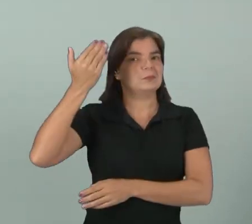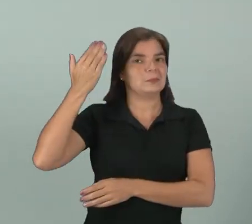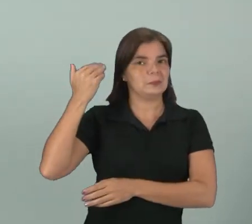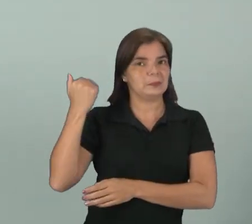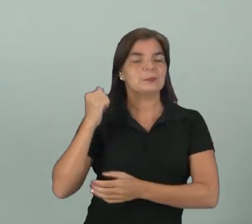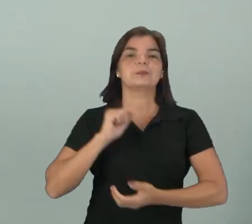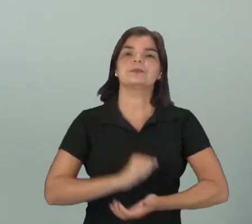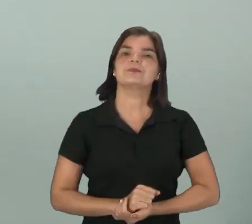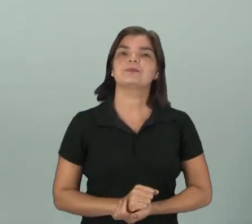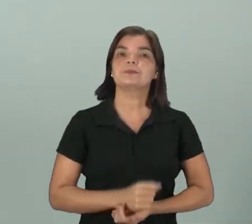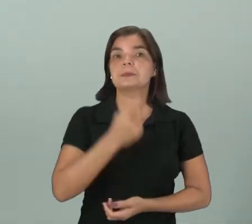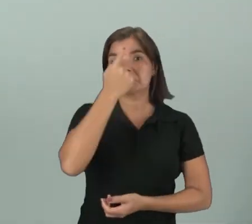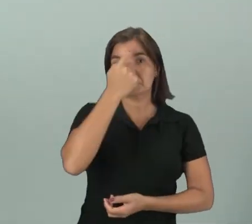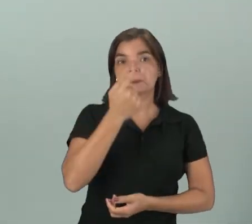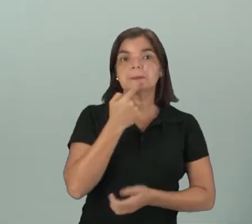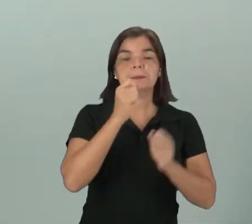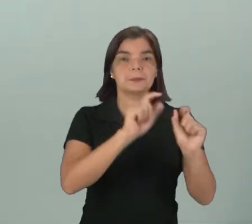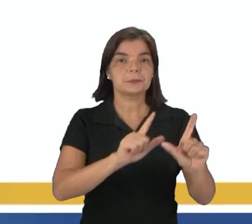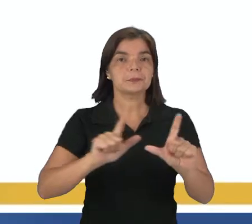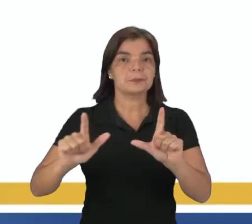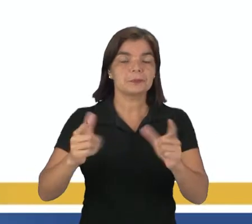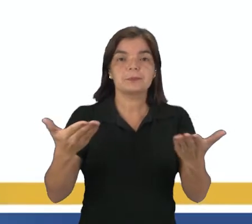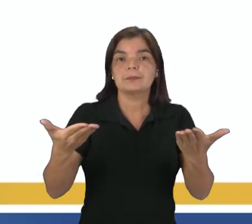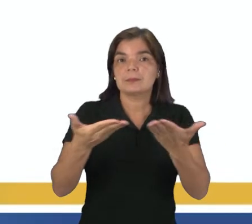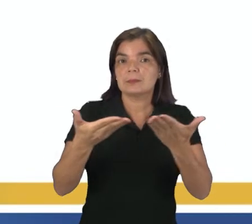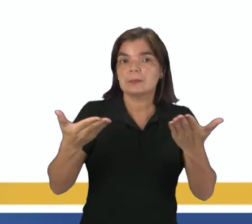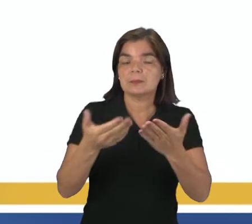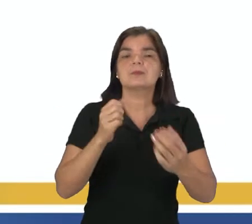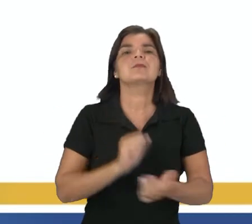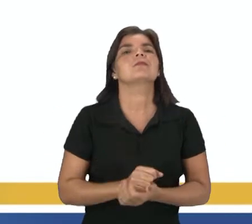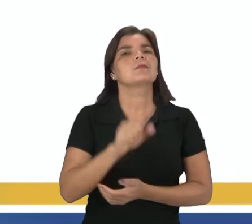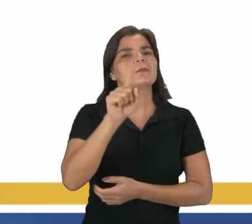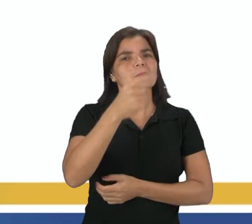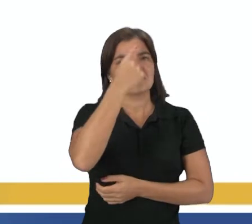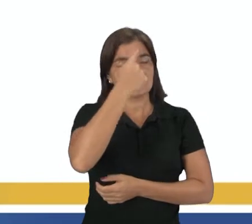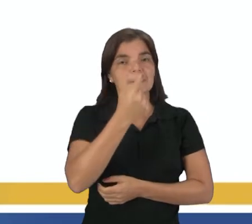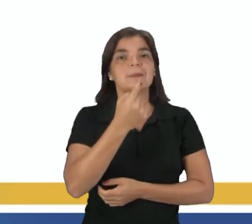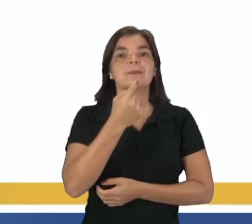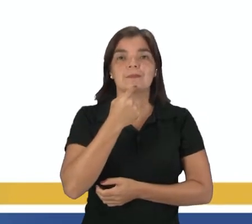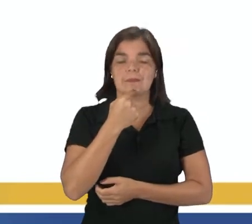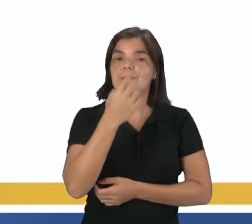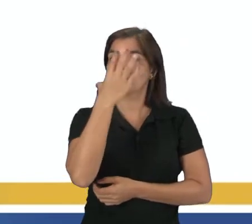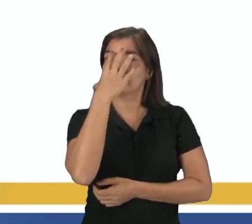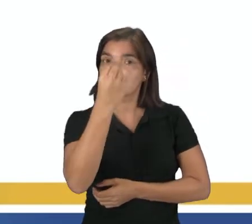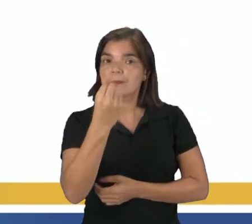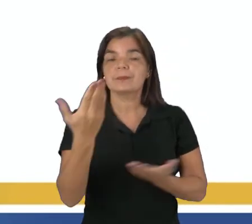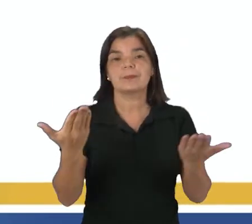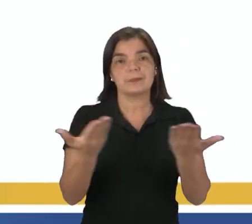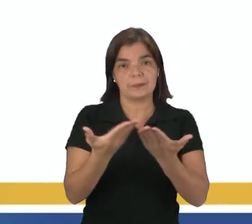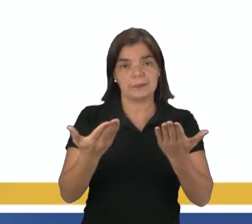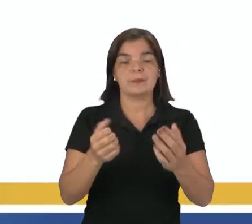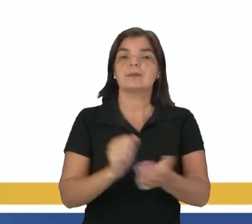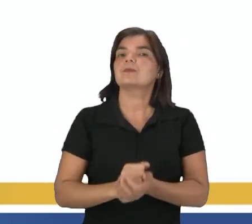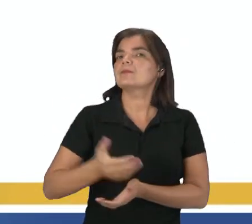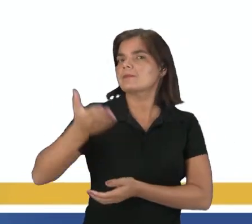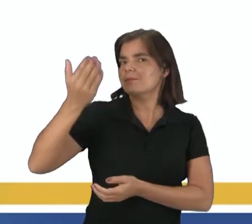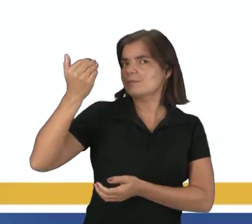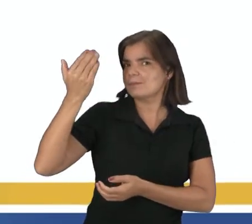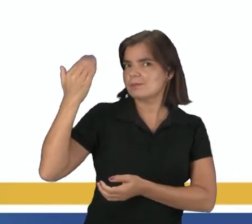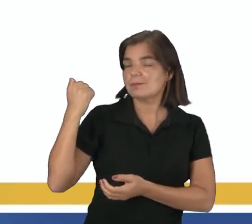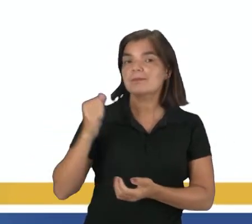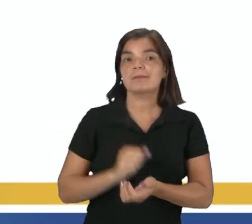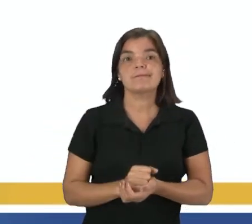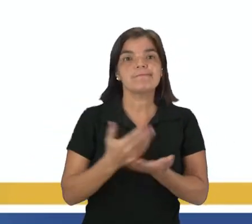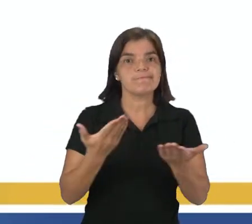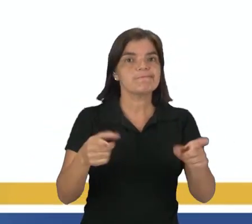época. A imagem que vocês estão vendo no slide, ela é a imagem da câmera fotográfica, como ela era, né?